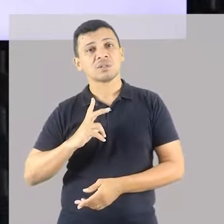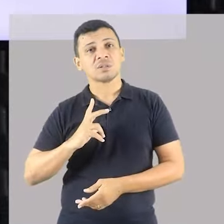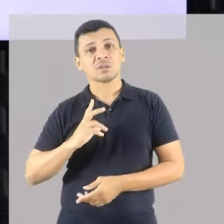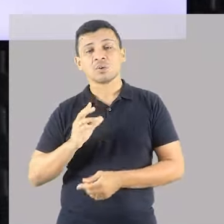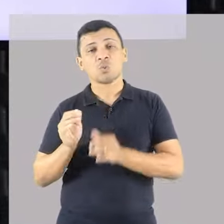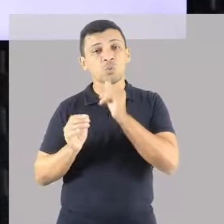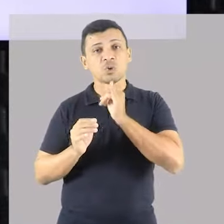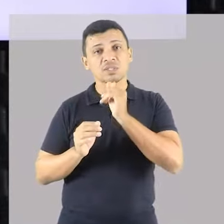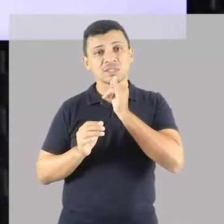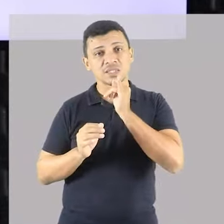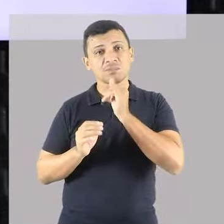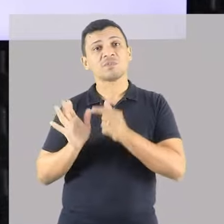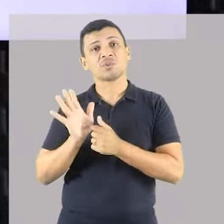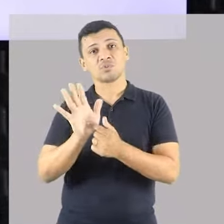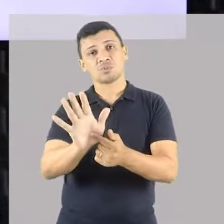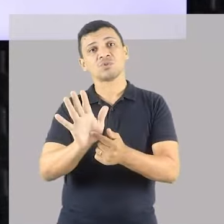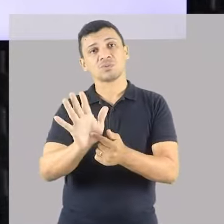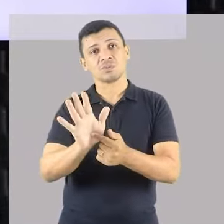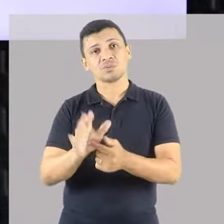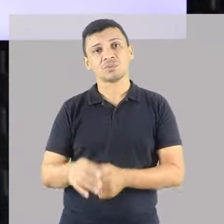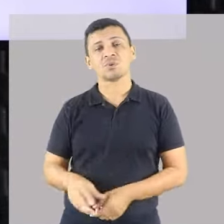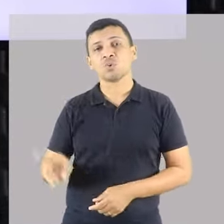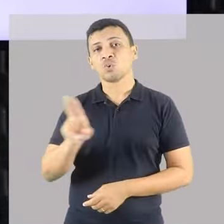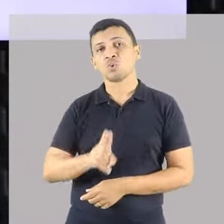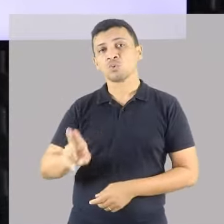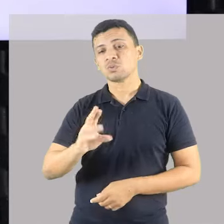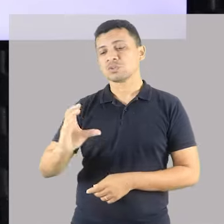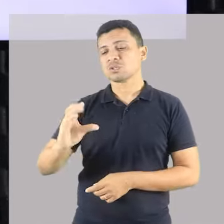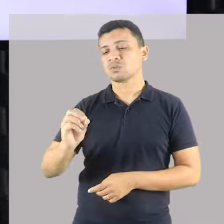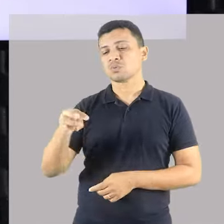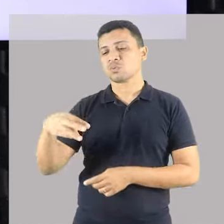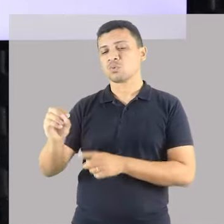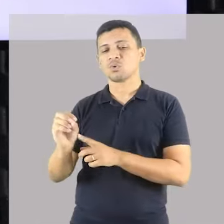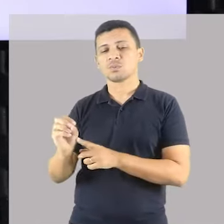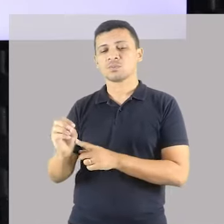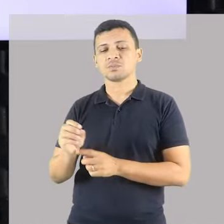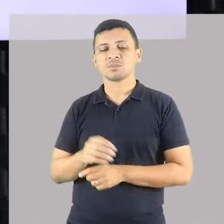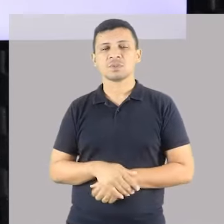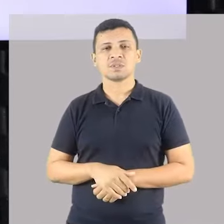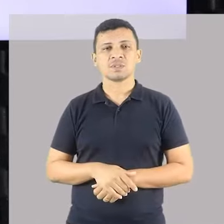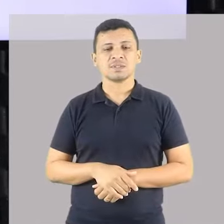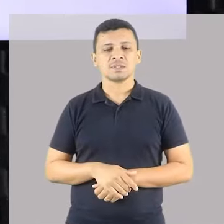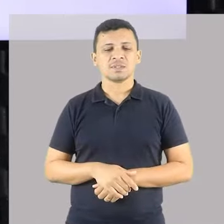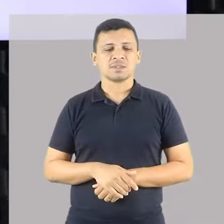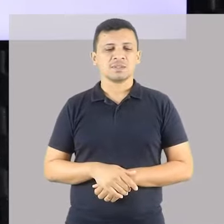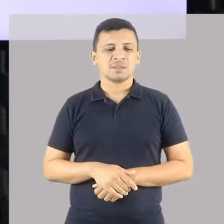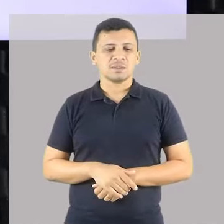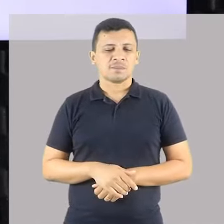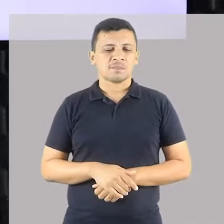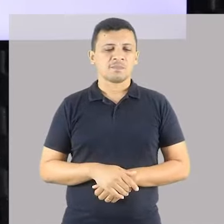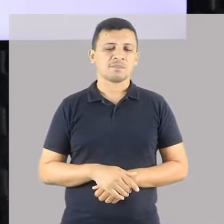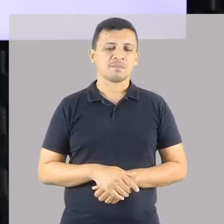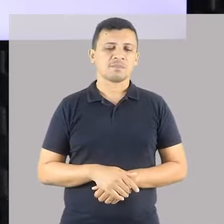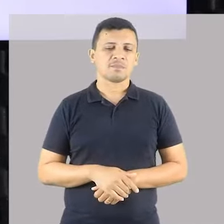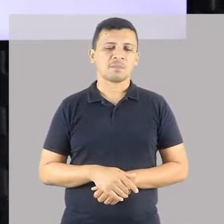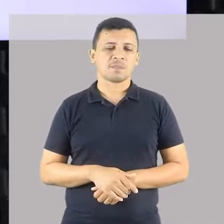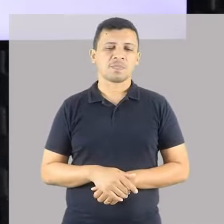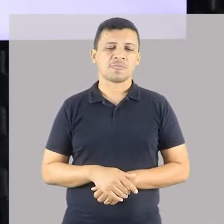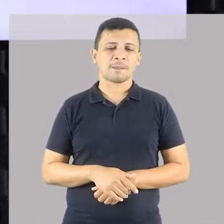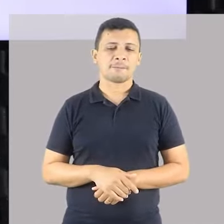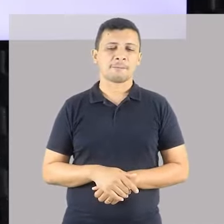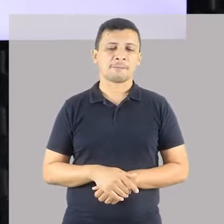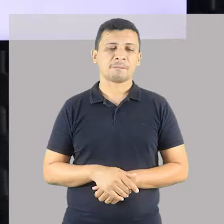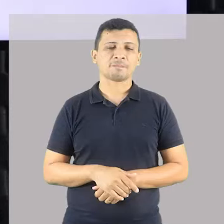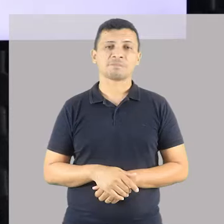exemplificou na verdade certo ele ele associou né ele disse assim eh